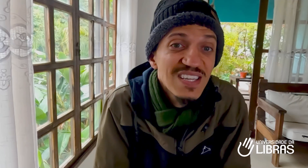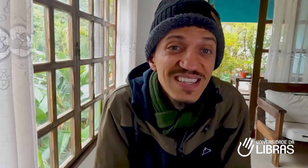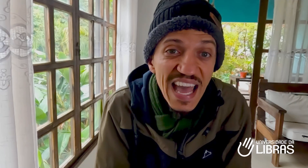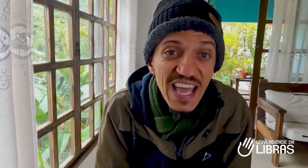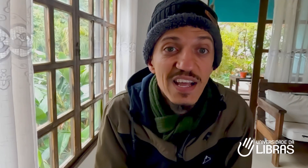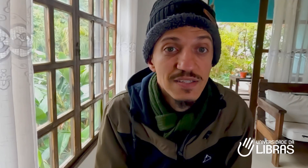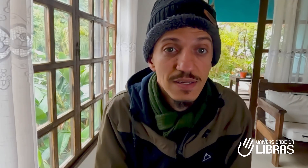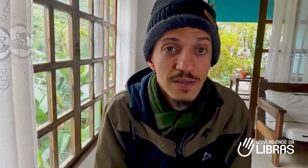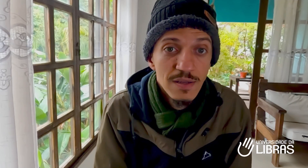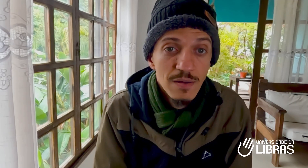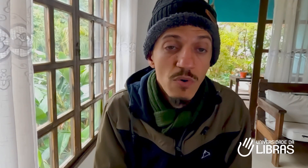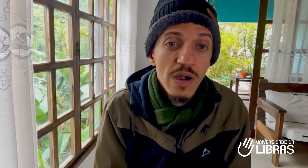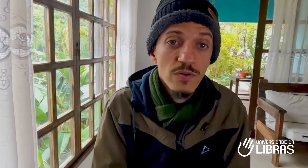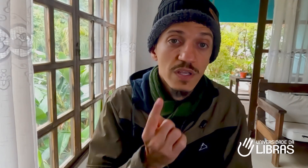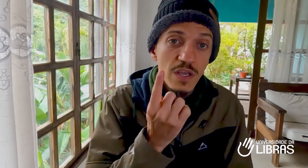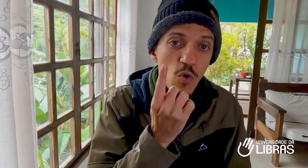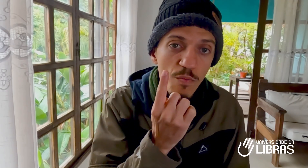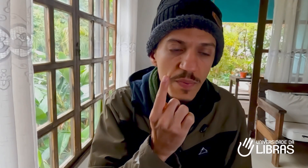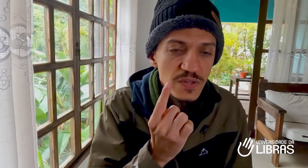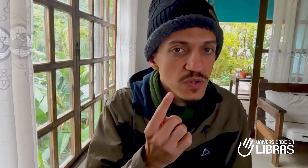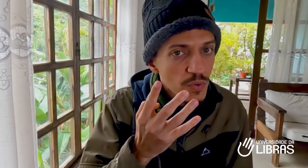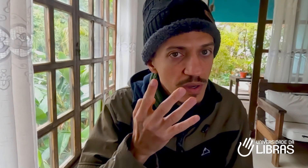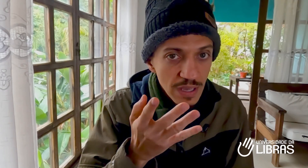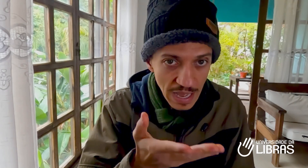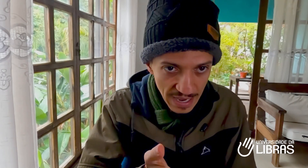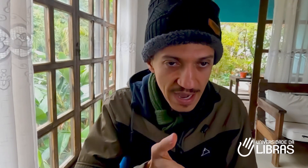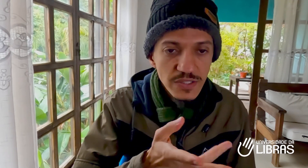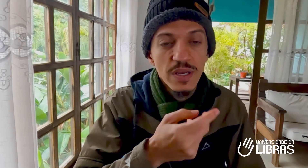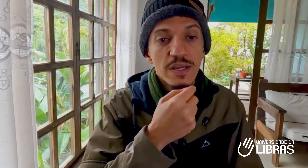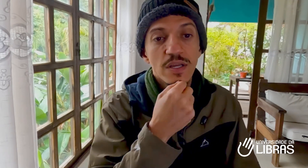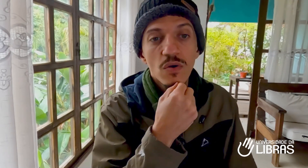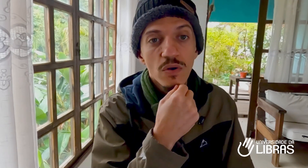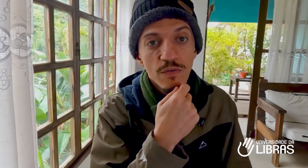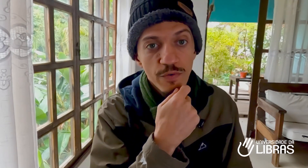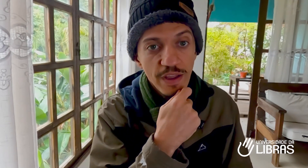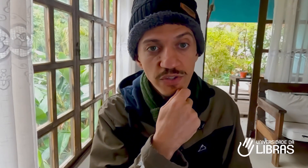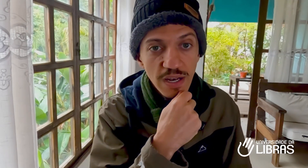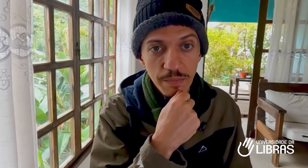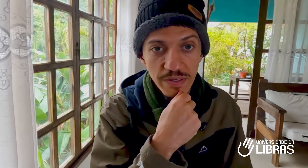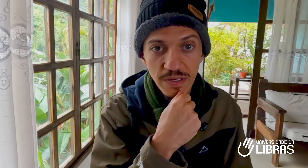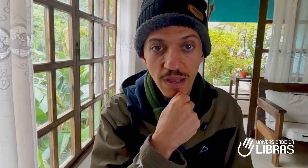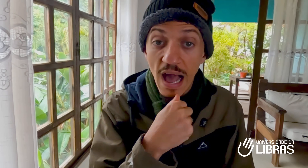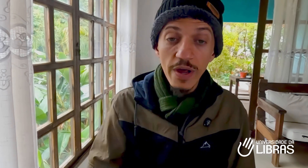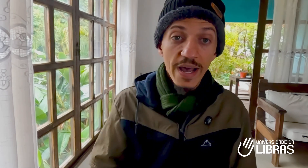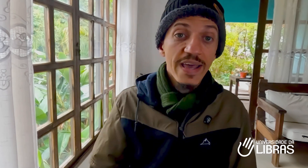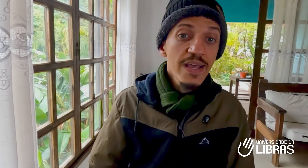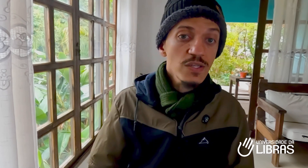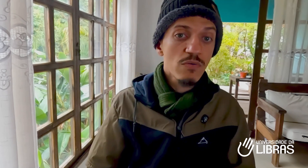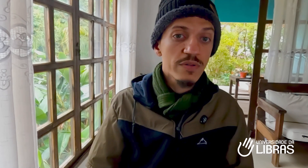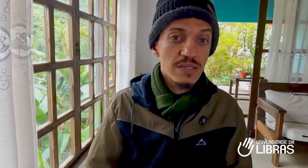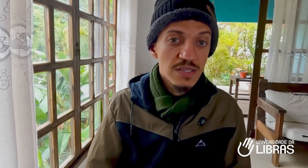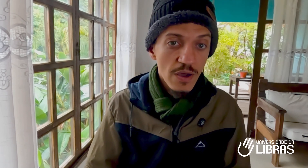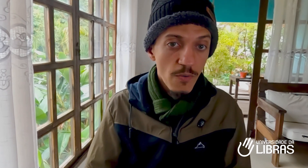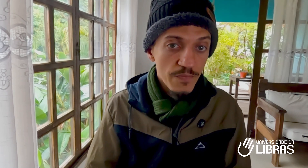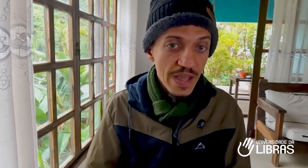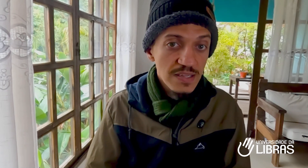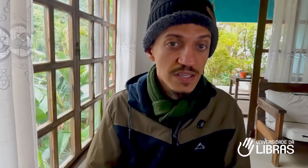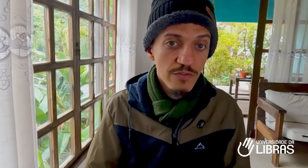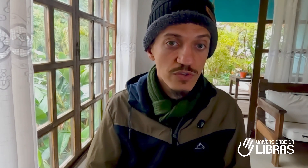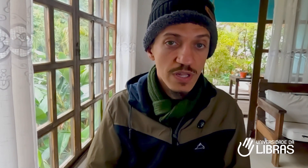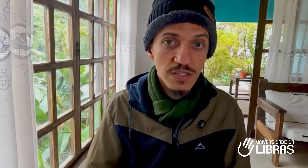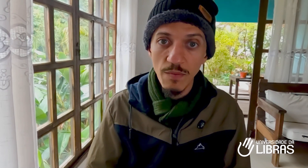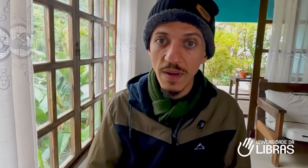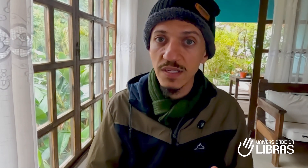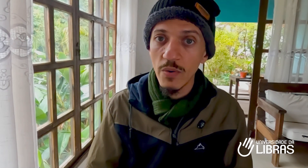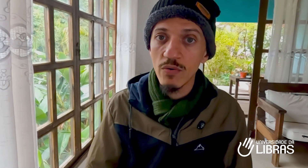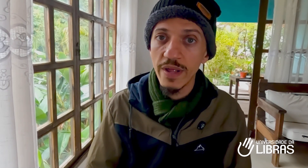gerações inteiras, por causa que uma pessoa, a Kátia, se tornou fluente em Libras. Agora, isso aconteceu, desse nível